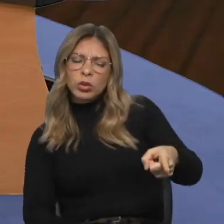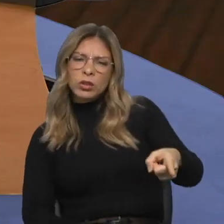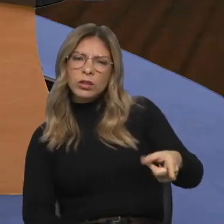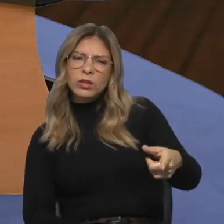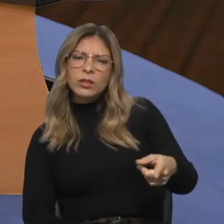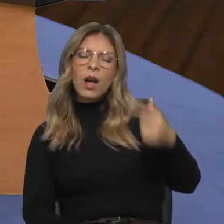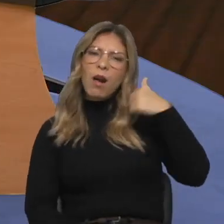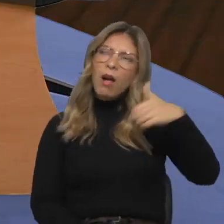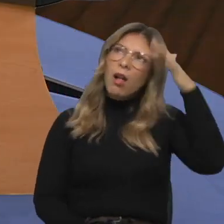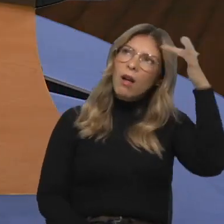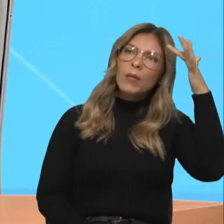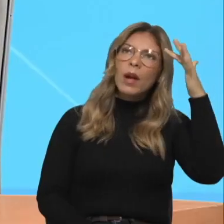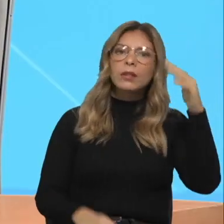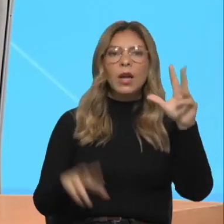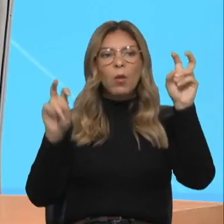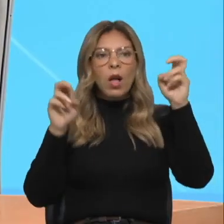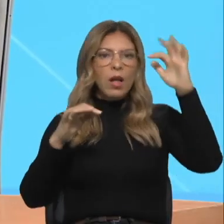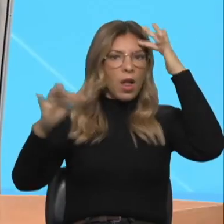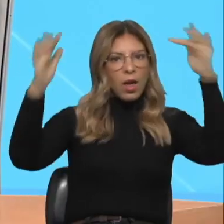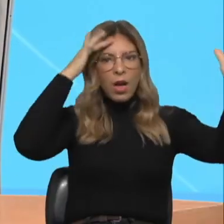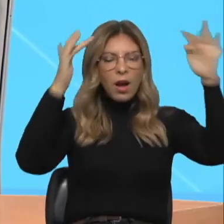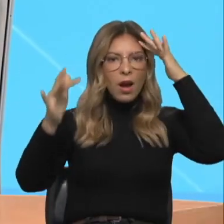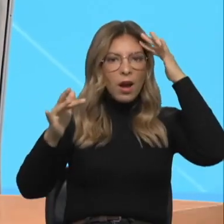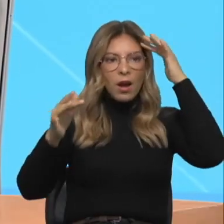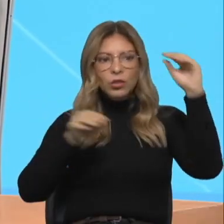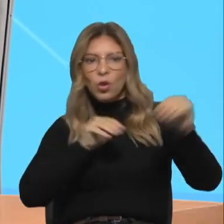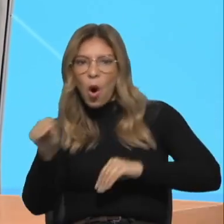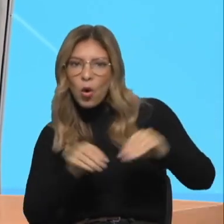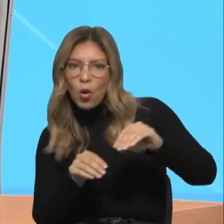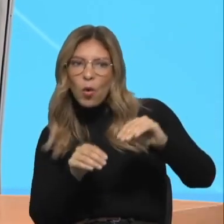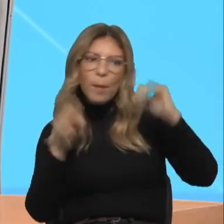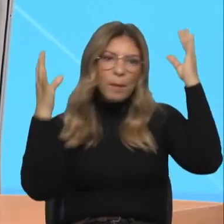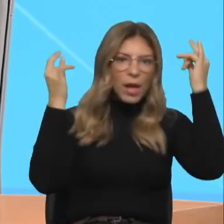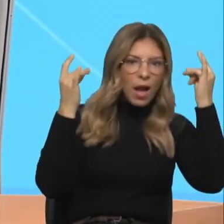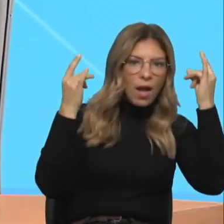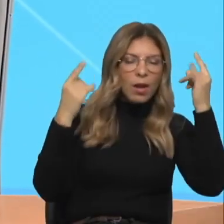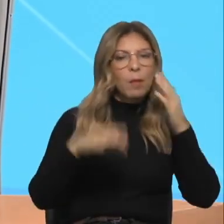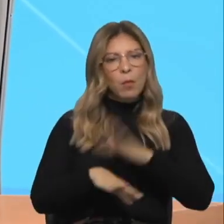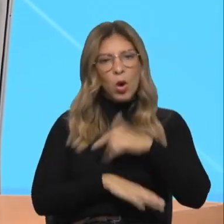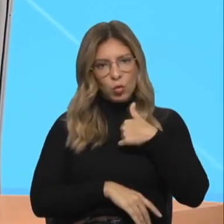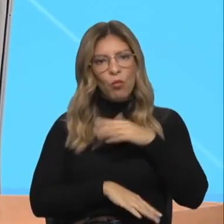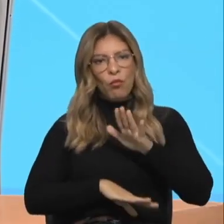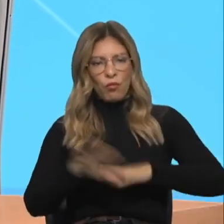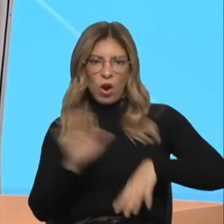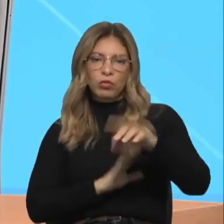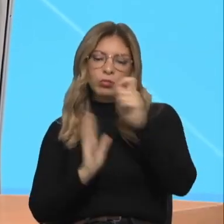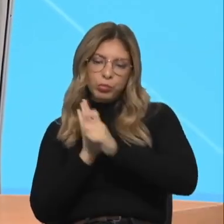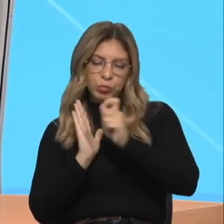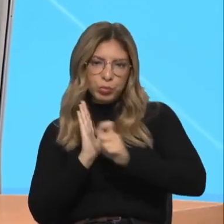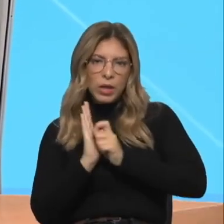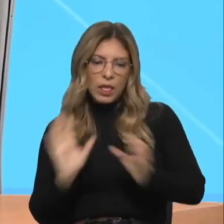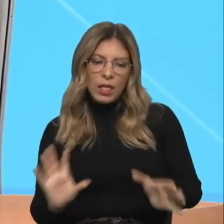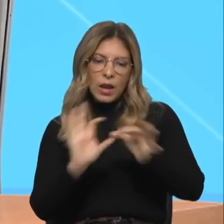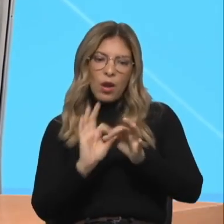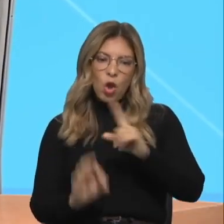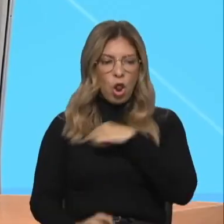disponibilidade para jogar, para imaginar. E é aí que me parece que essa exortação de Jesus ser como as crianças é importante. Precisamos